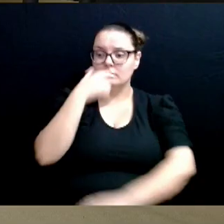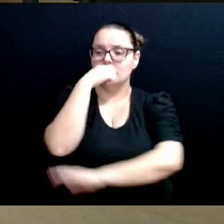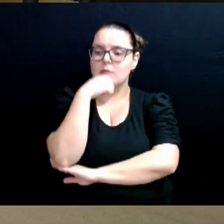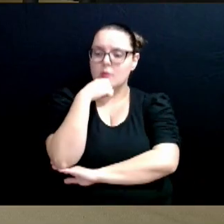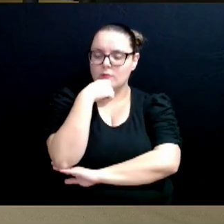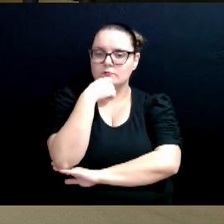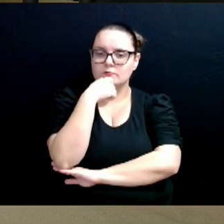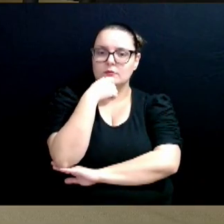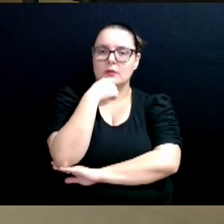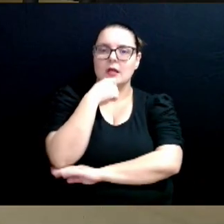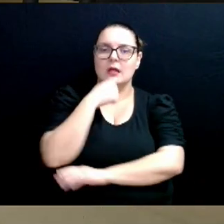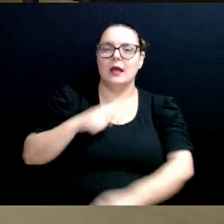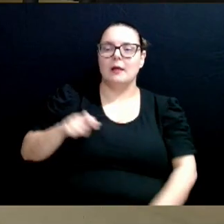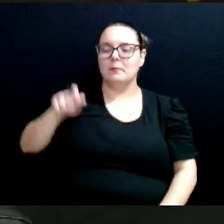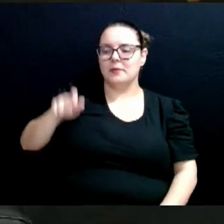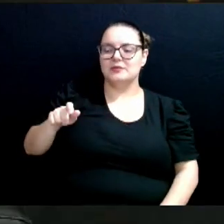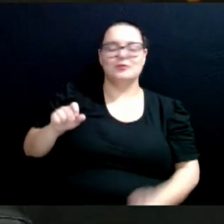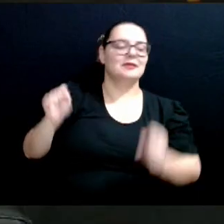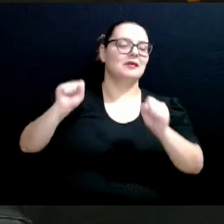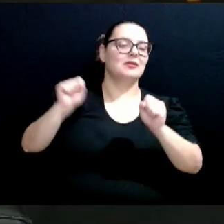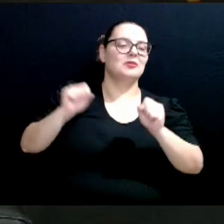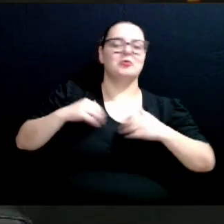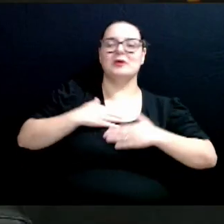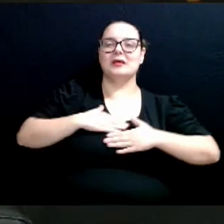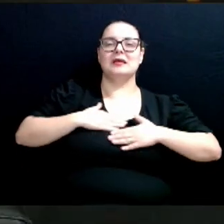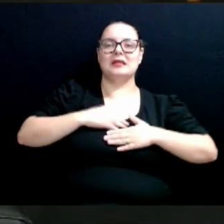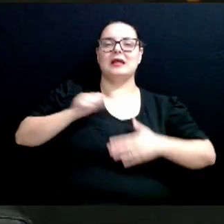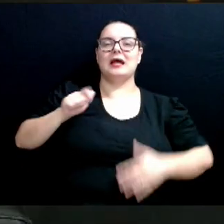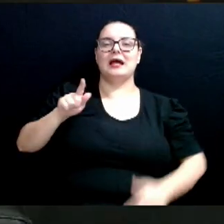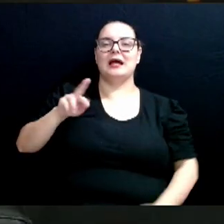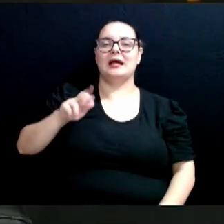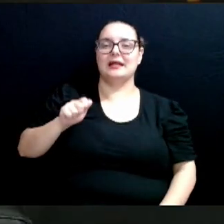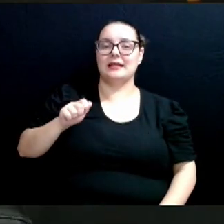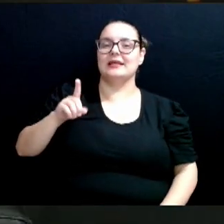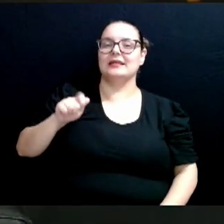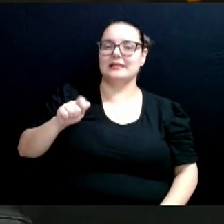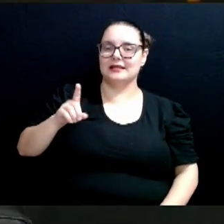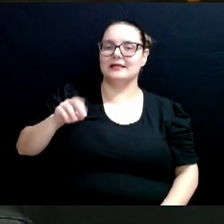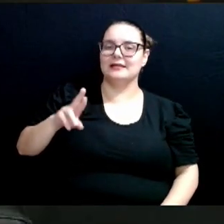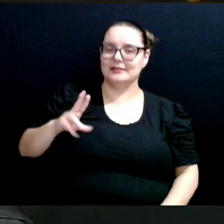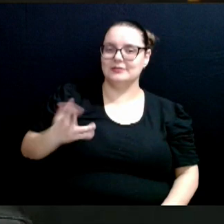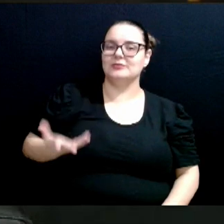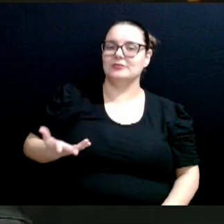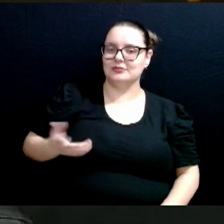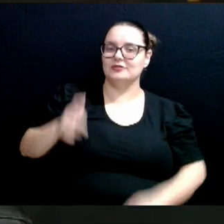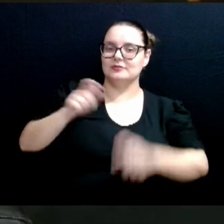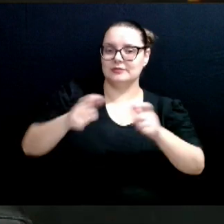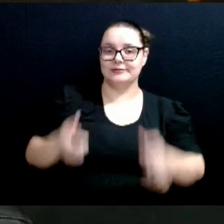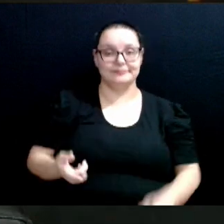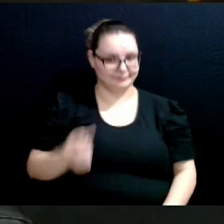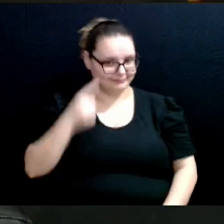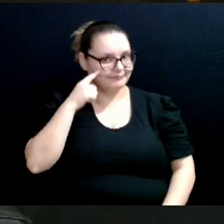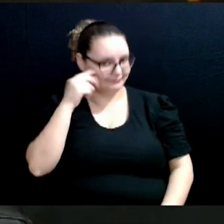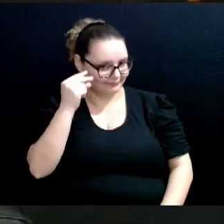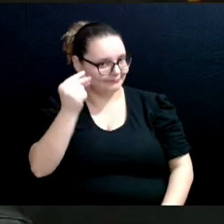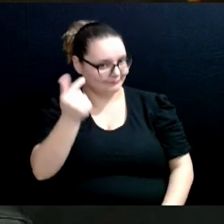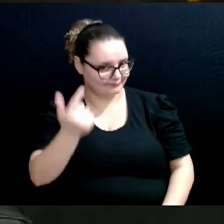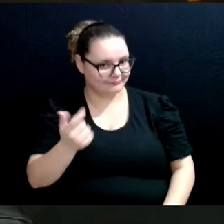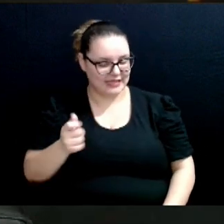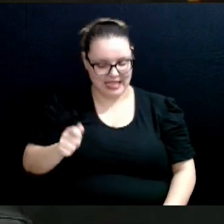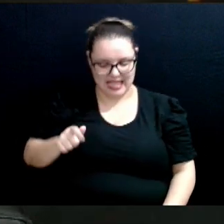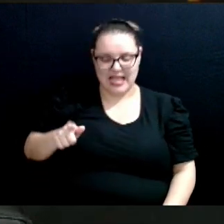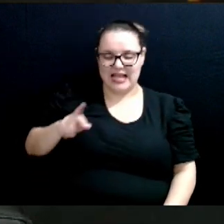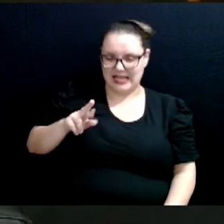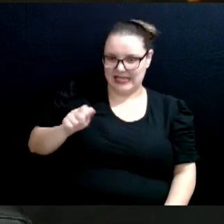de pessoas. Pegou a chave? Pega essa chavinha para você, né? Um agradador de pessoas, você tem